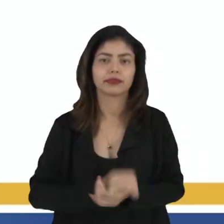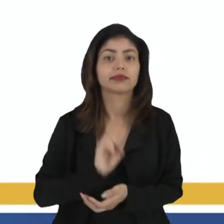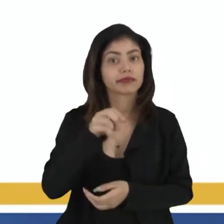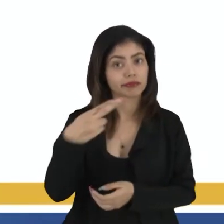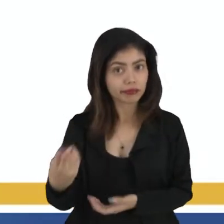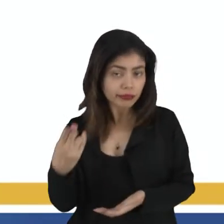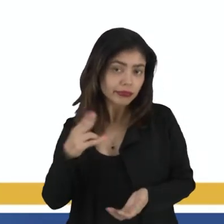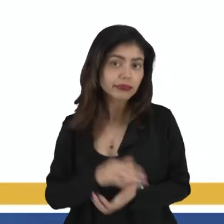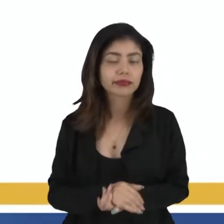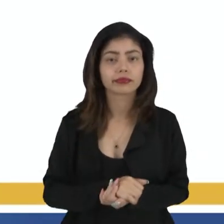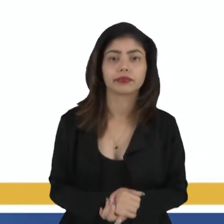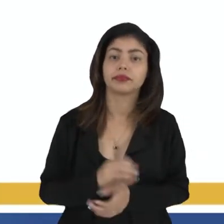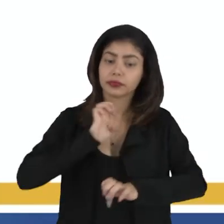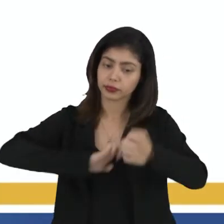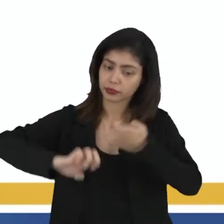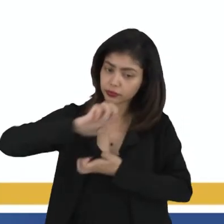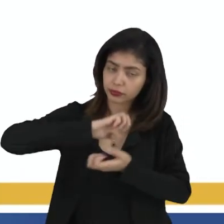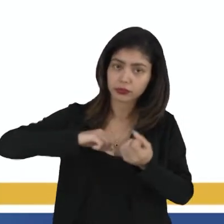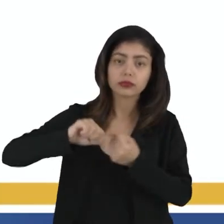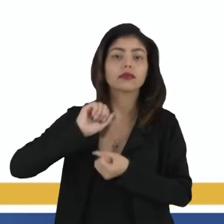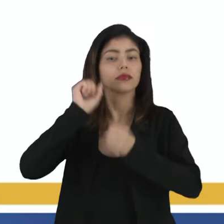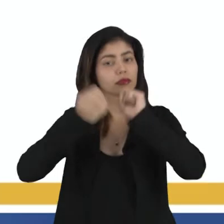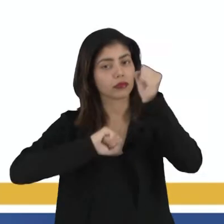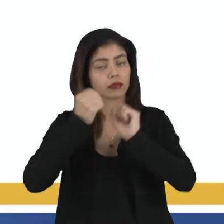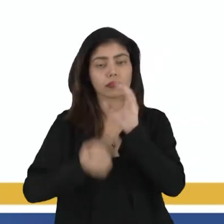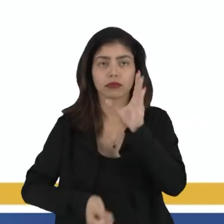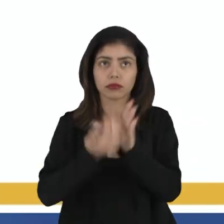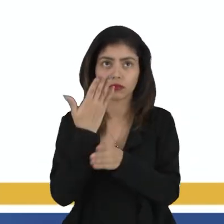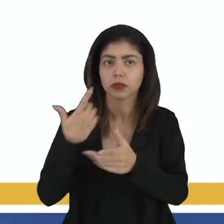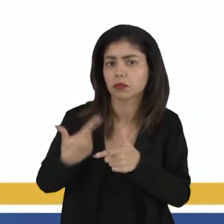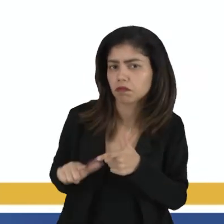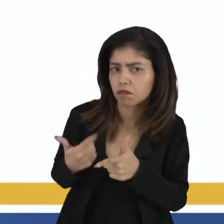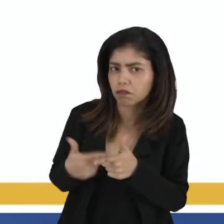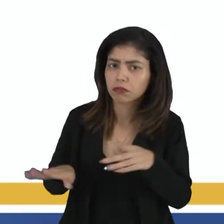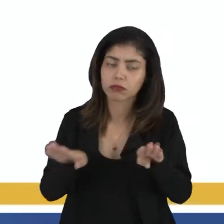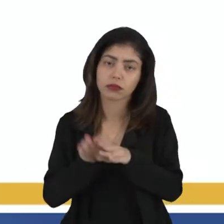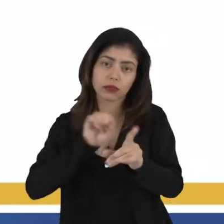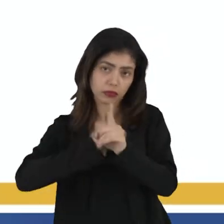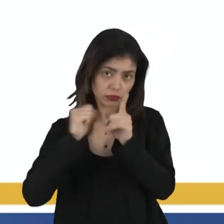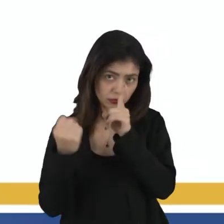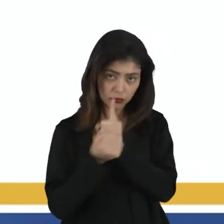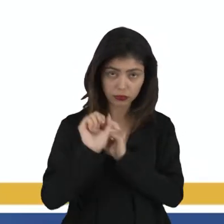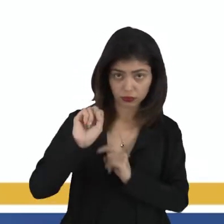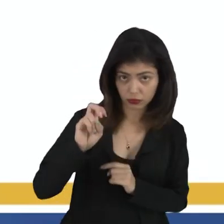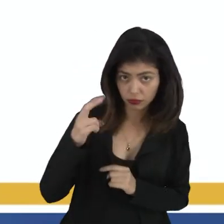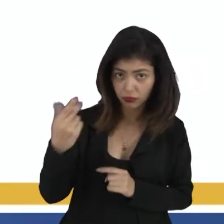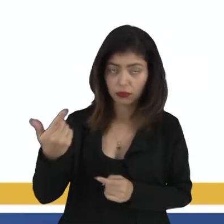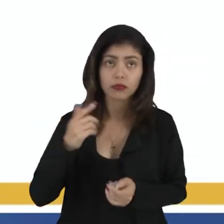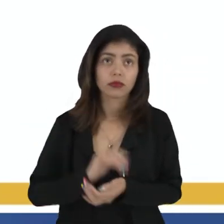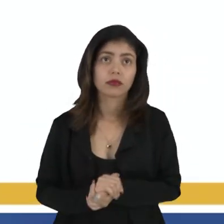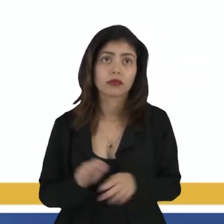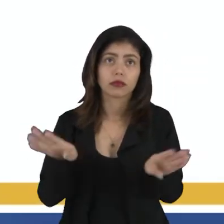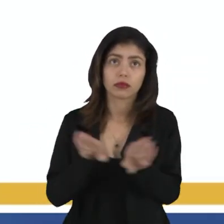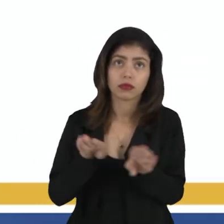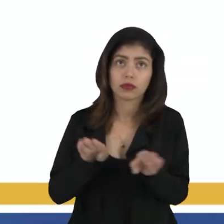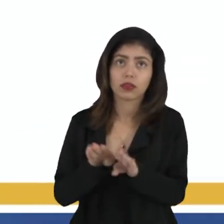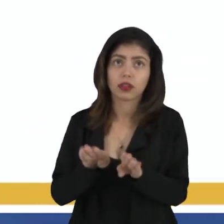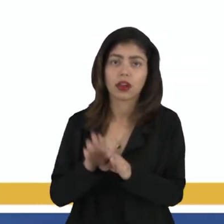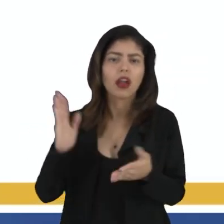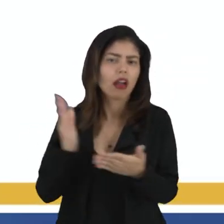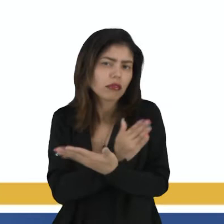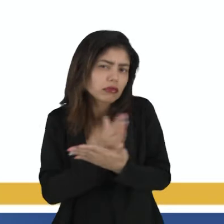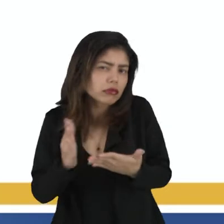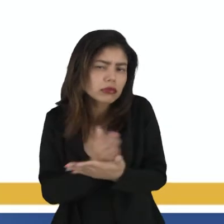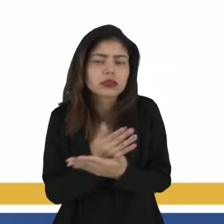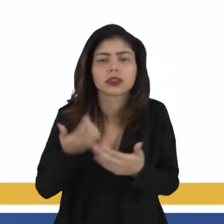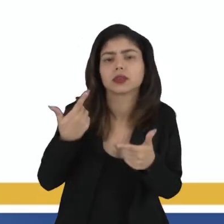a Revolução Industrial ela fez também surgir problemas sociais ou o aguçamento de